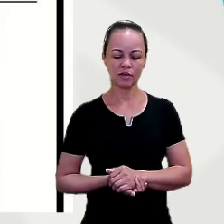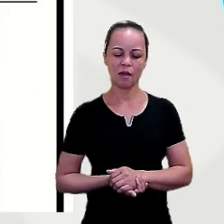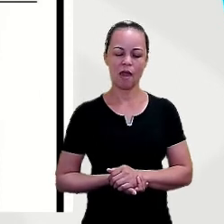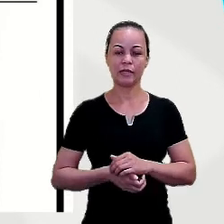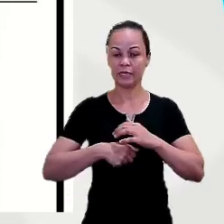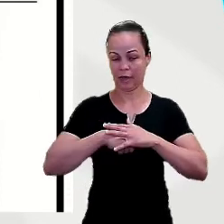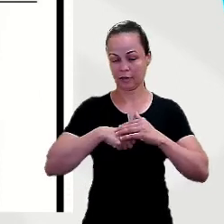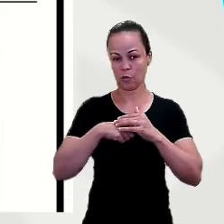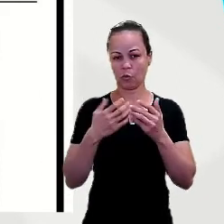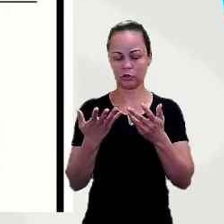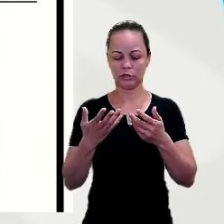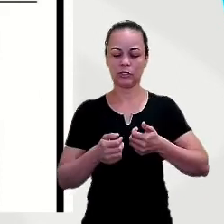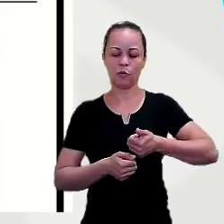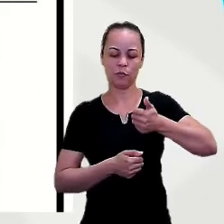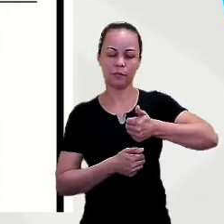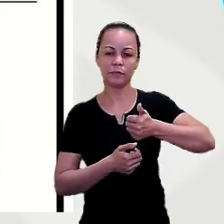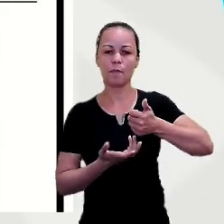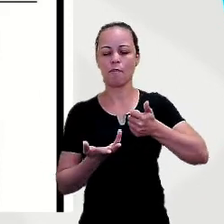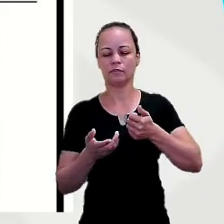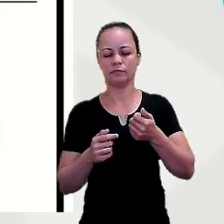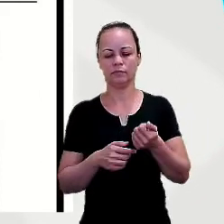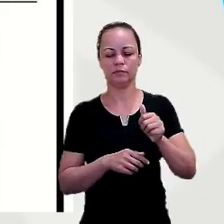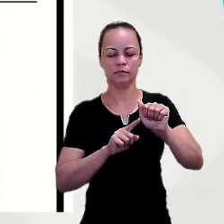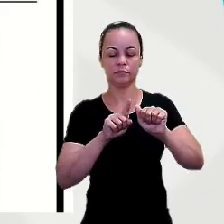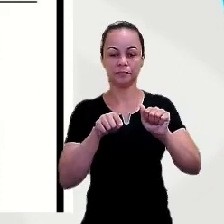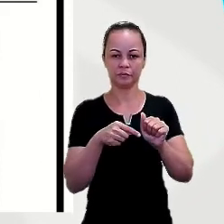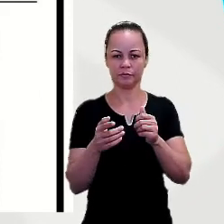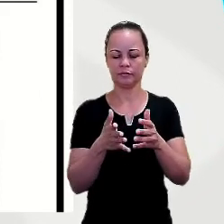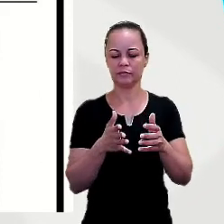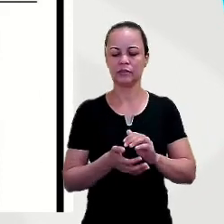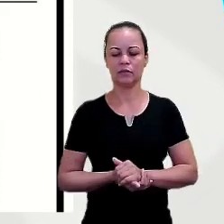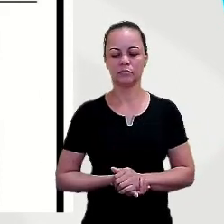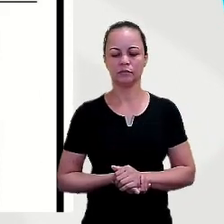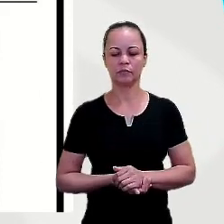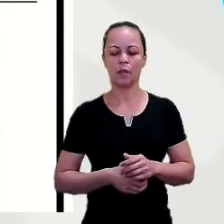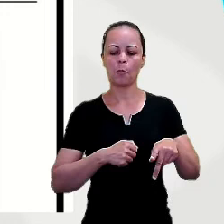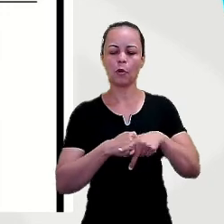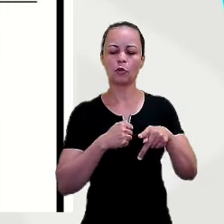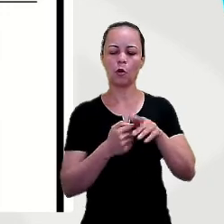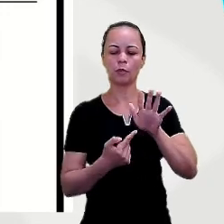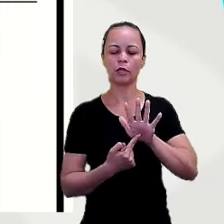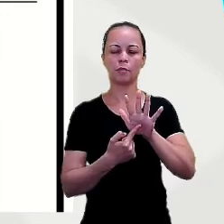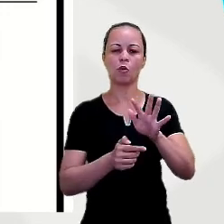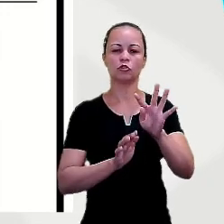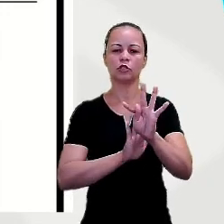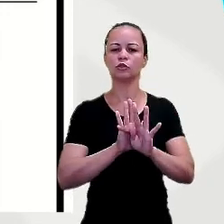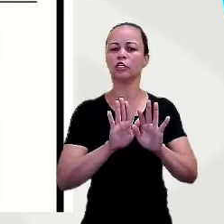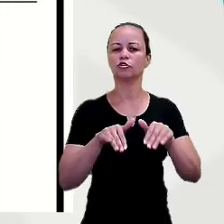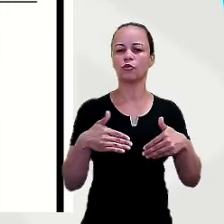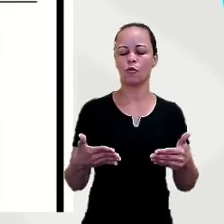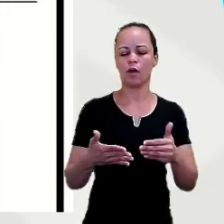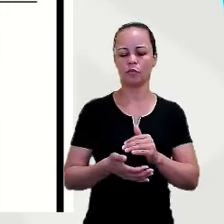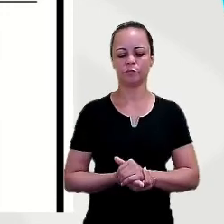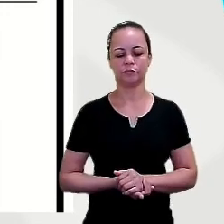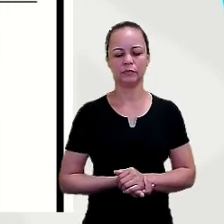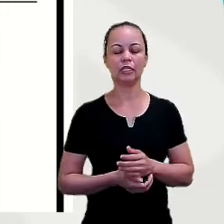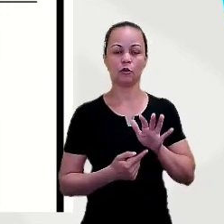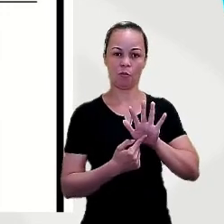quesito. Quais são os pronomes que aparecem no texto? Olha eles aí, ó. Ele, eu,